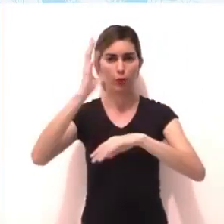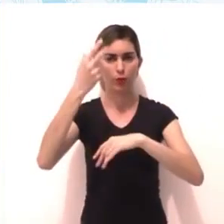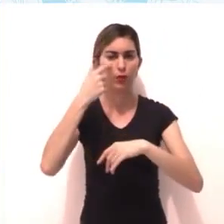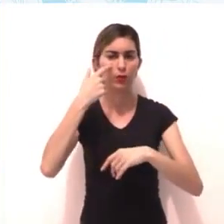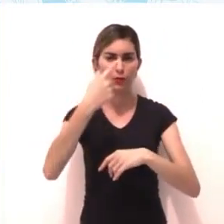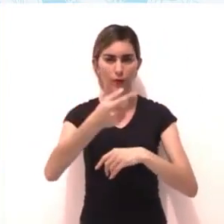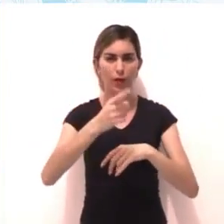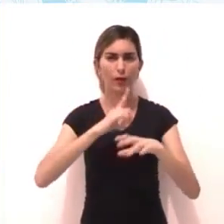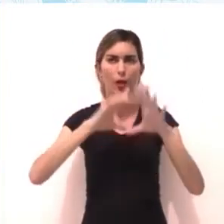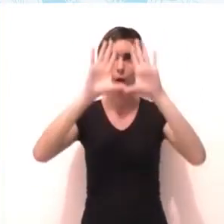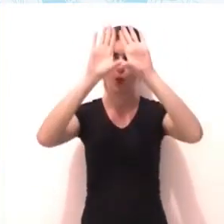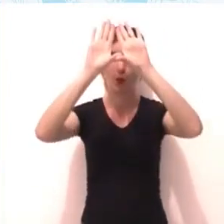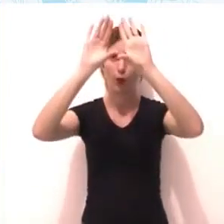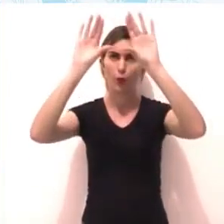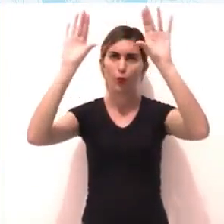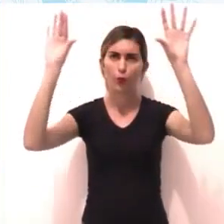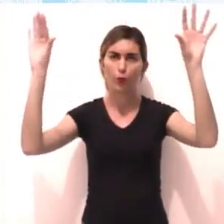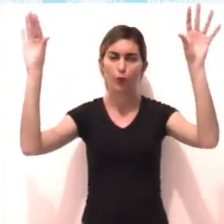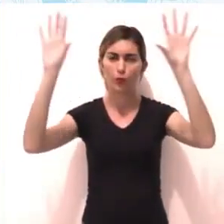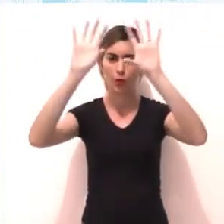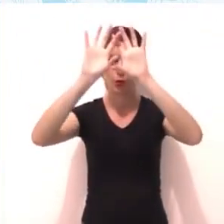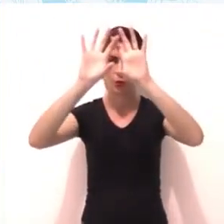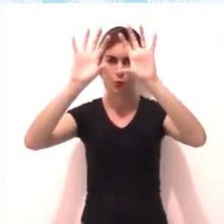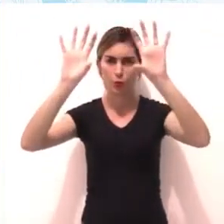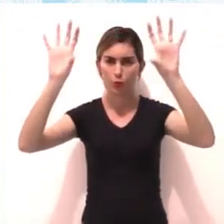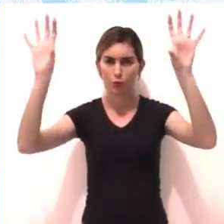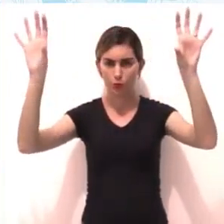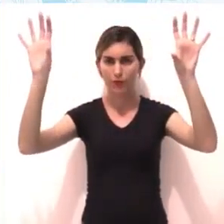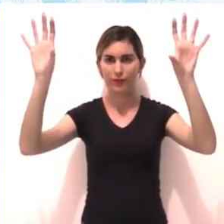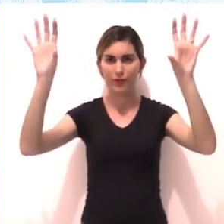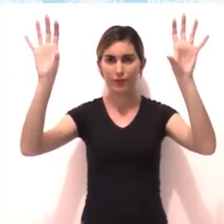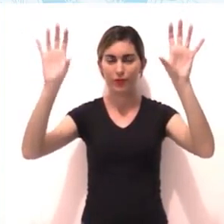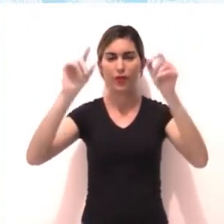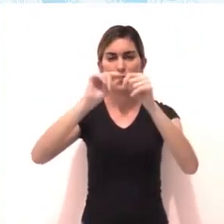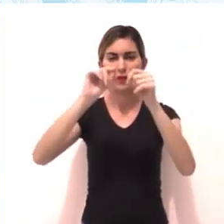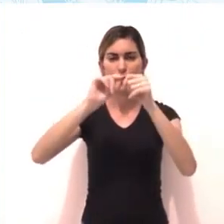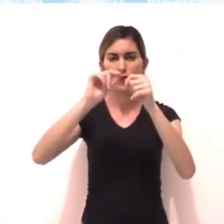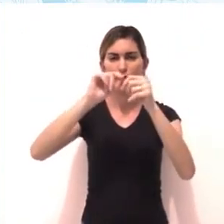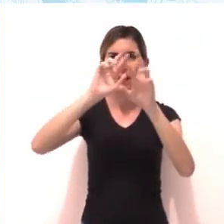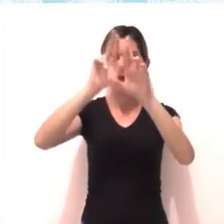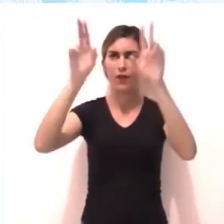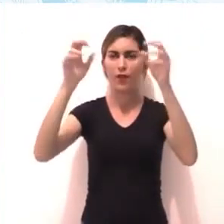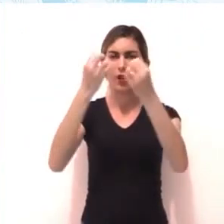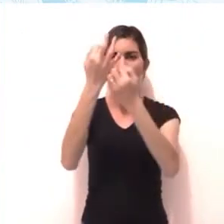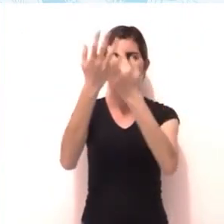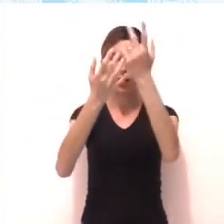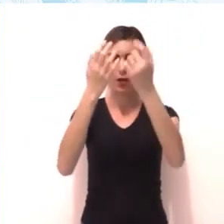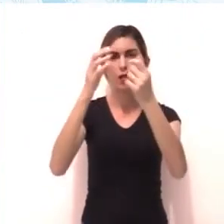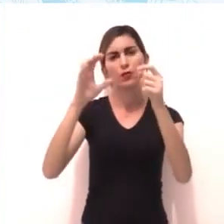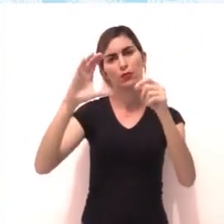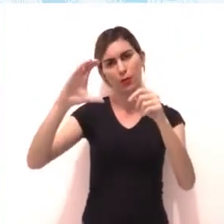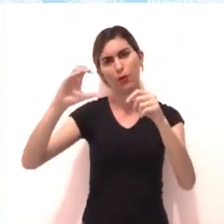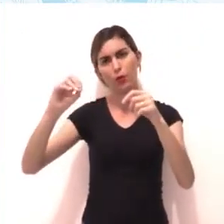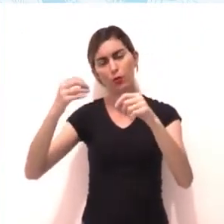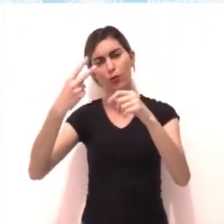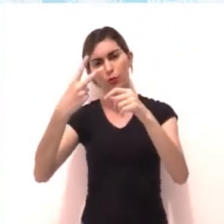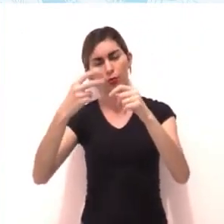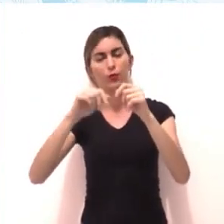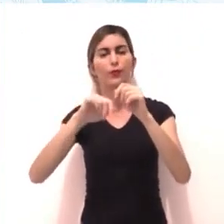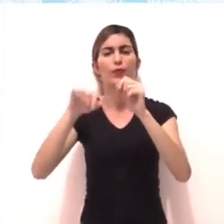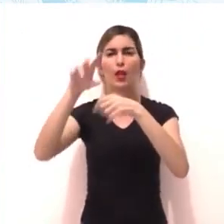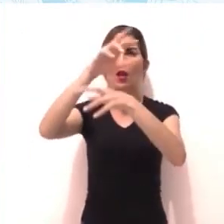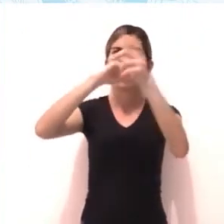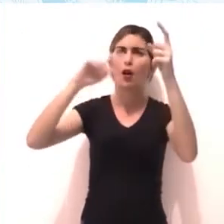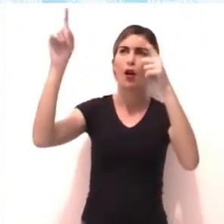que tem uma camada de nuvem ali, que é constituída por vários gases, incluindo o gás carbônico, e que os